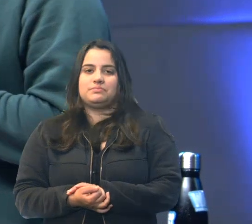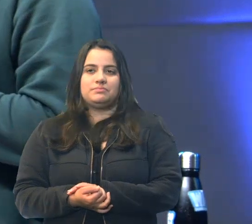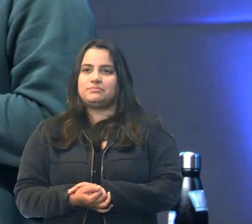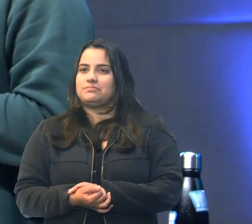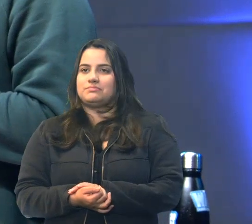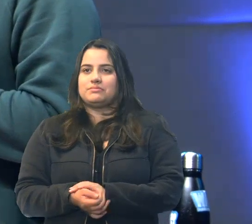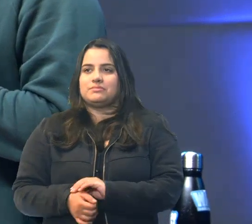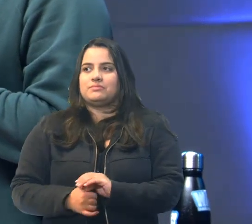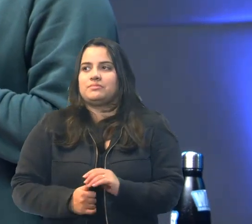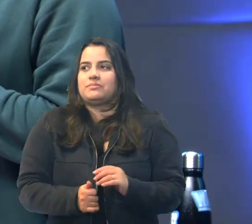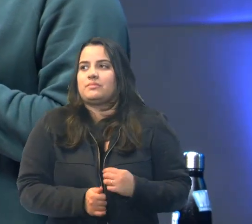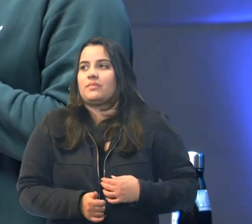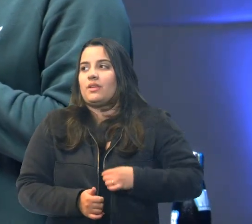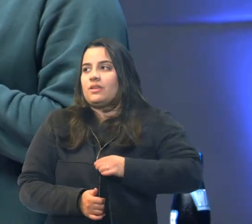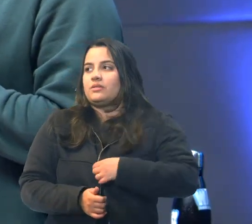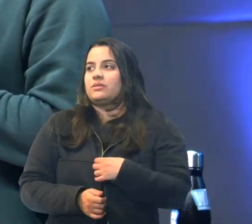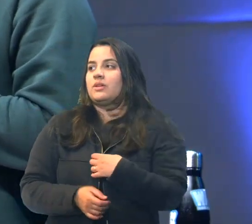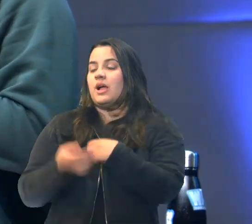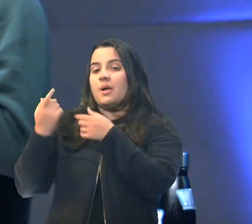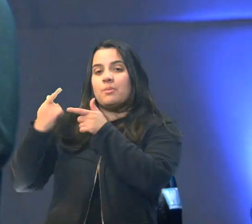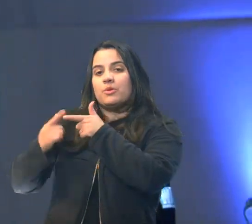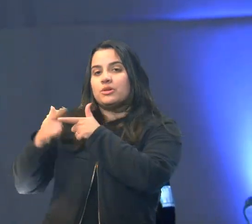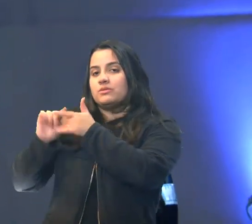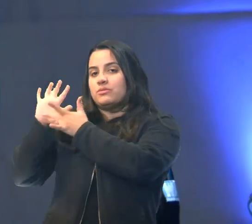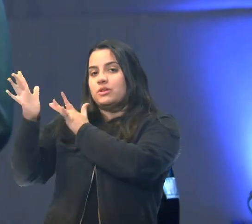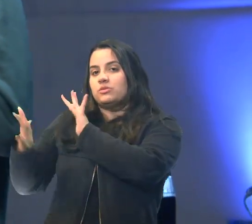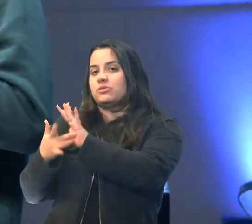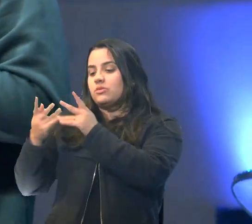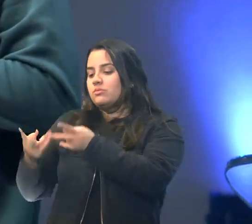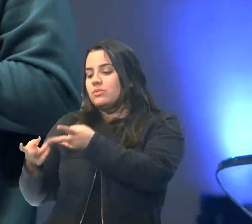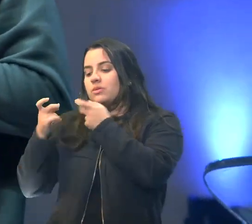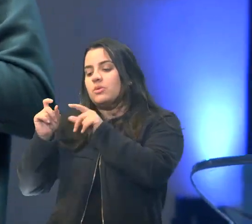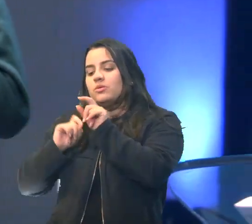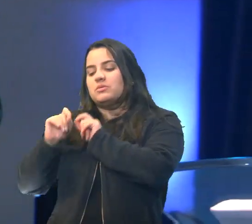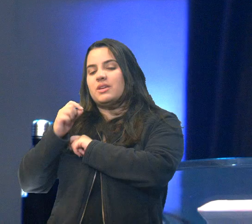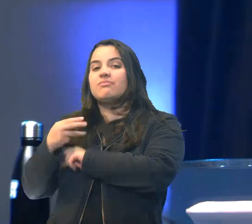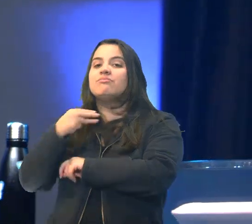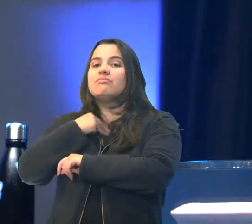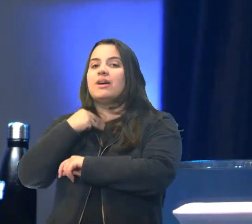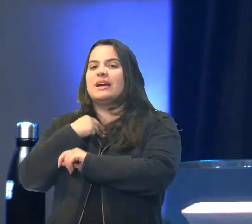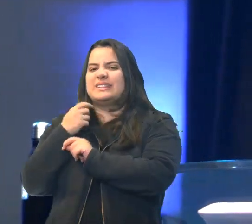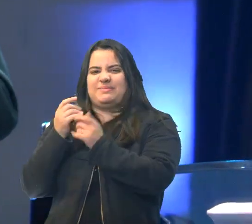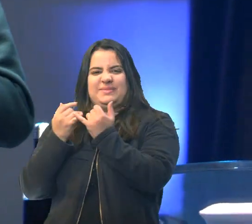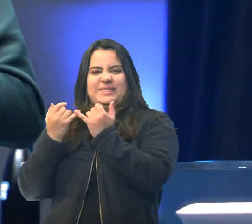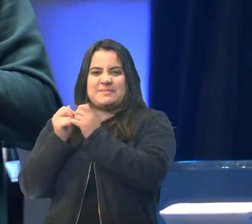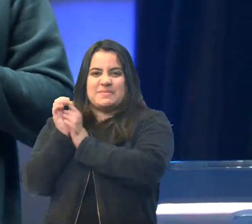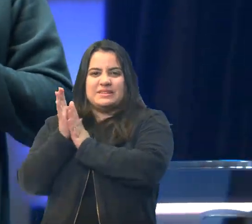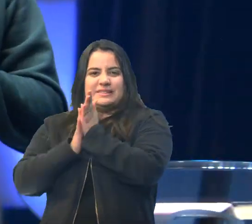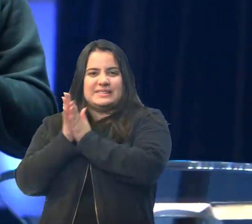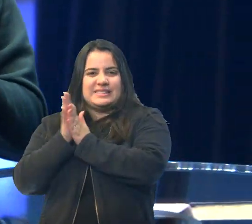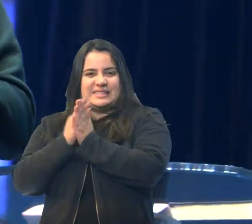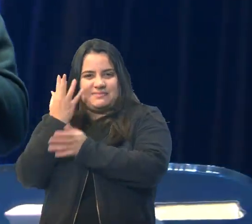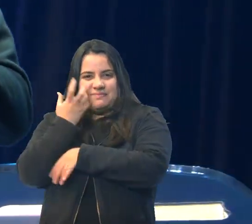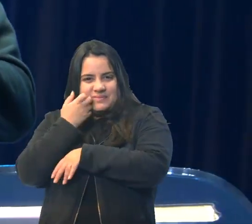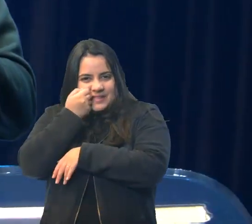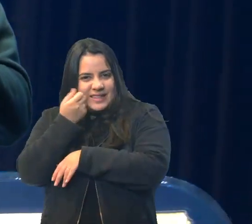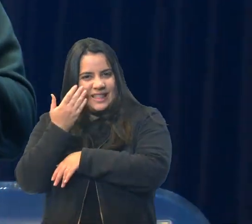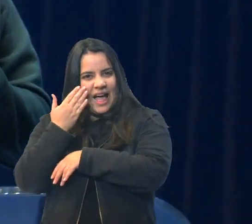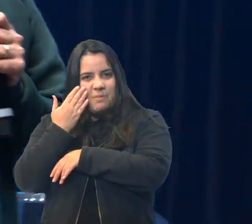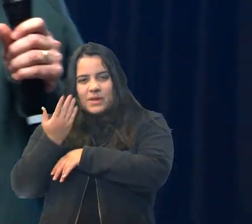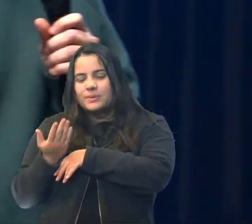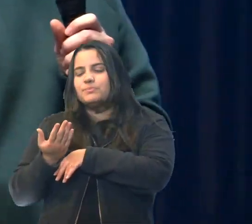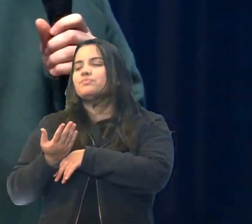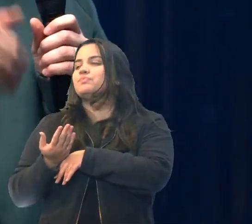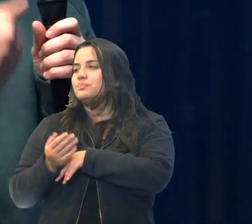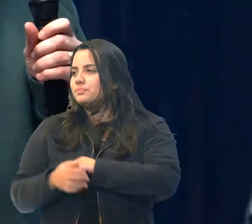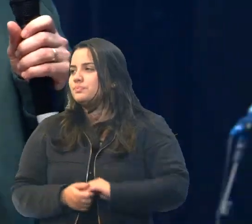Marta. Porque Jesus percebeu que Marta estava ansiosa. A questão não era